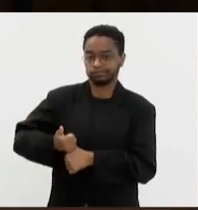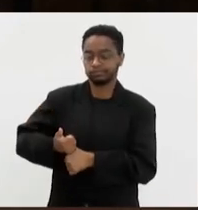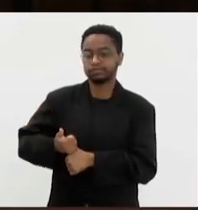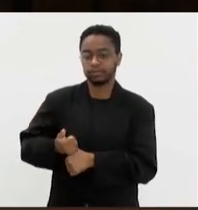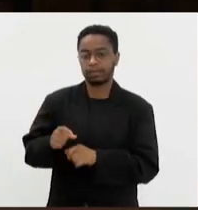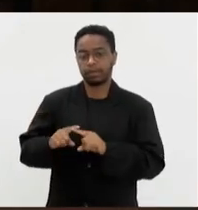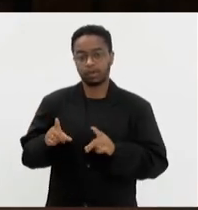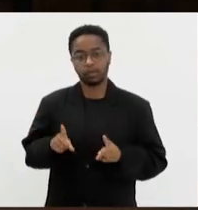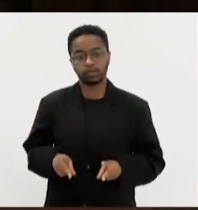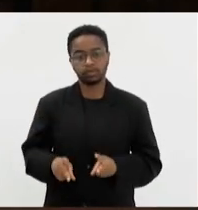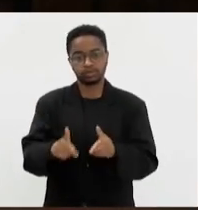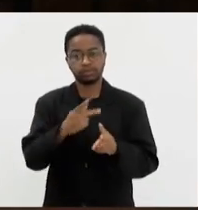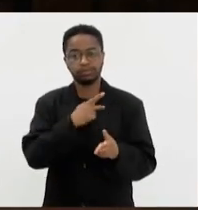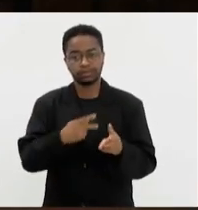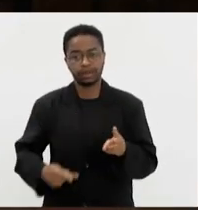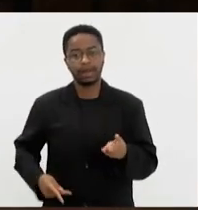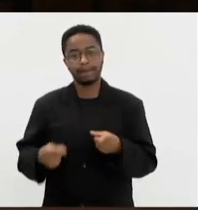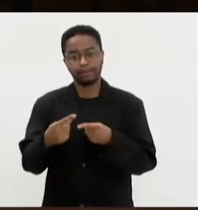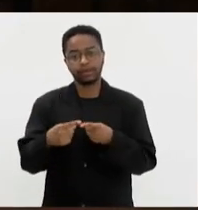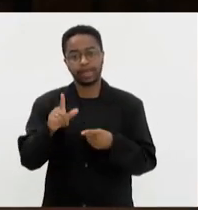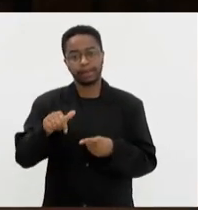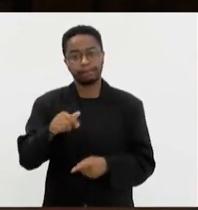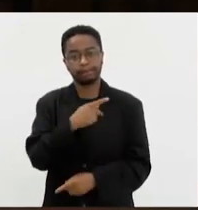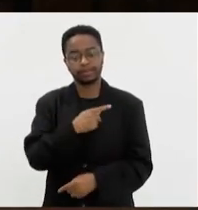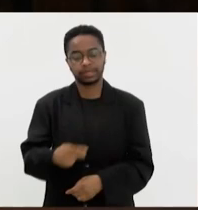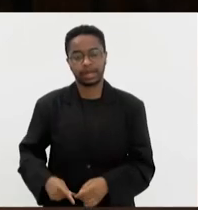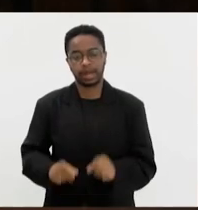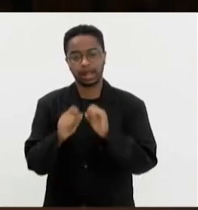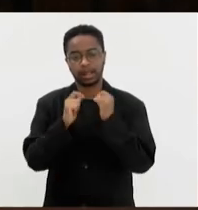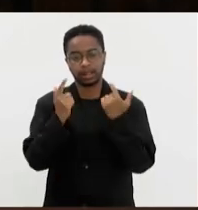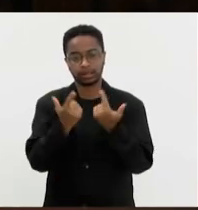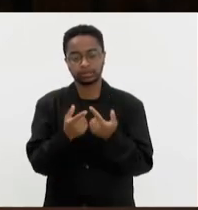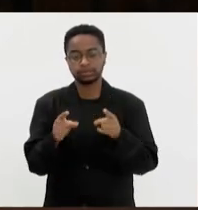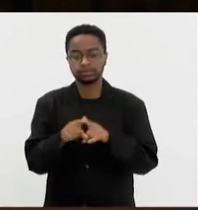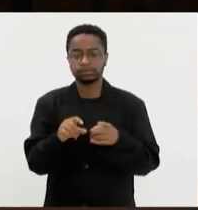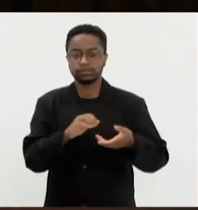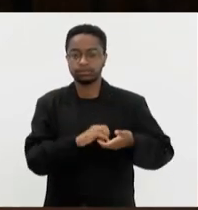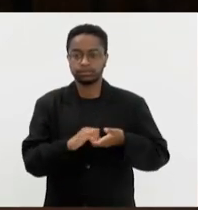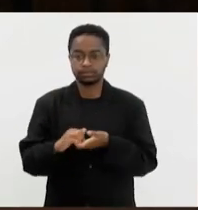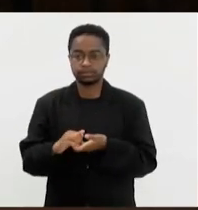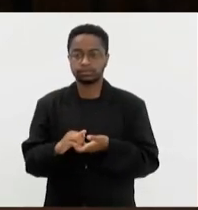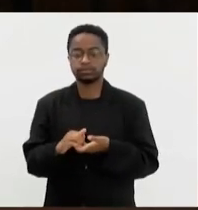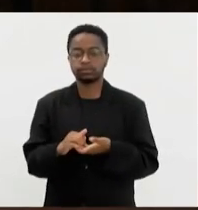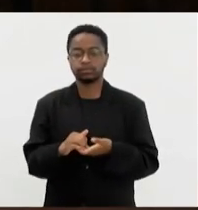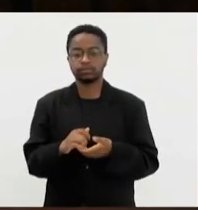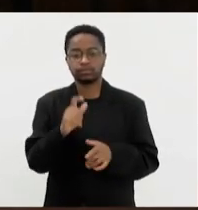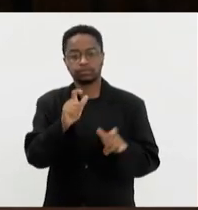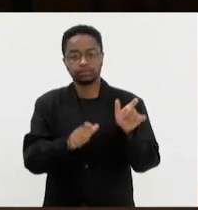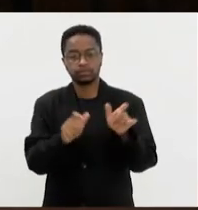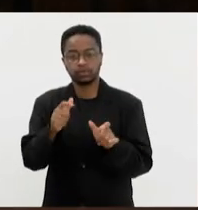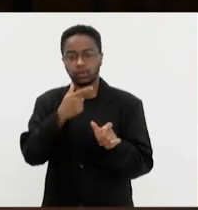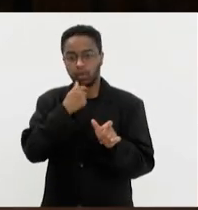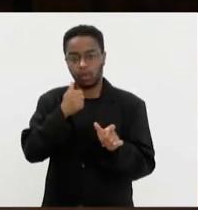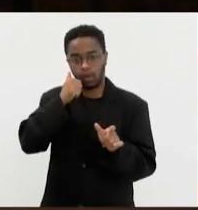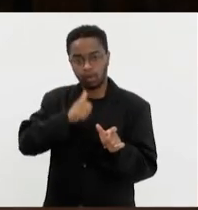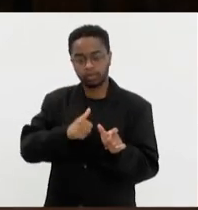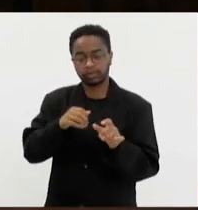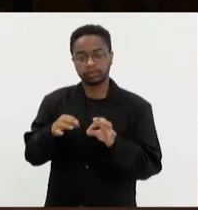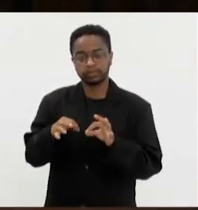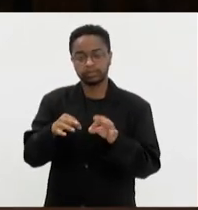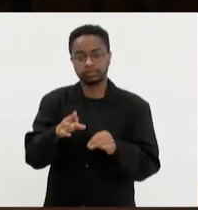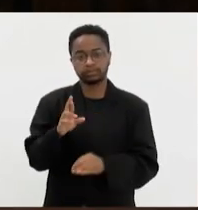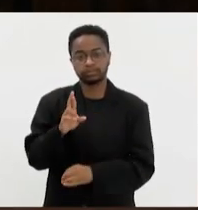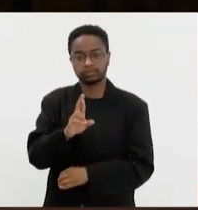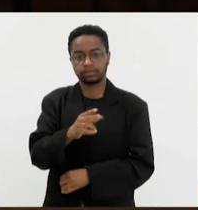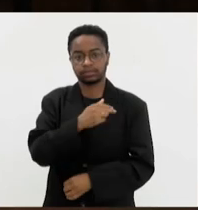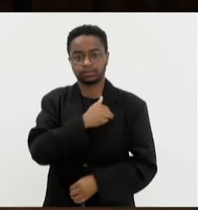mesa porque Preside esta casa de leis e saudar aos senhores e as senhoras na pessoa dos